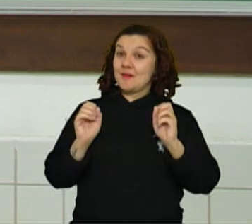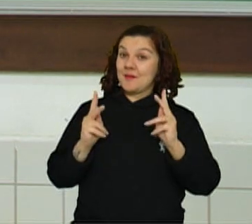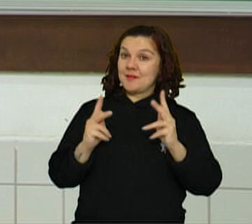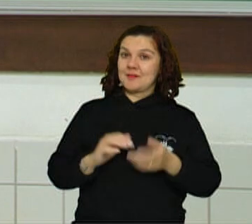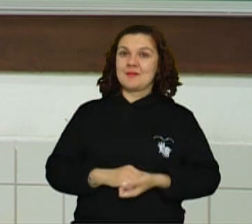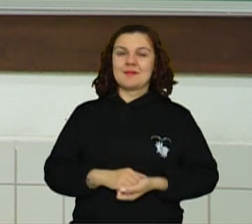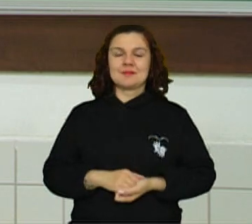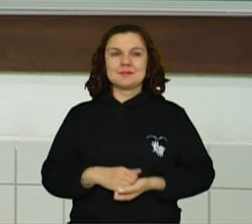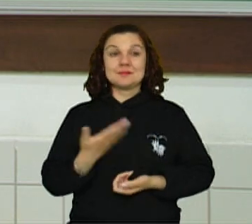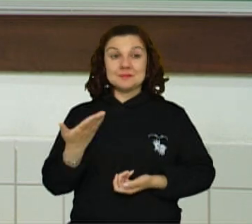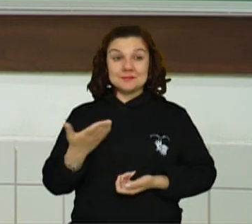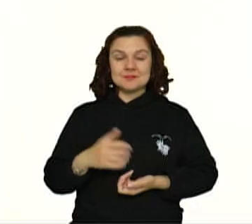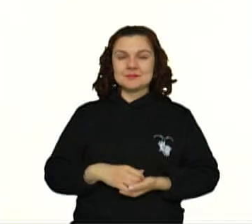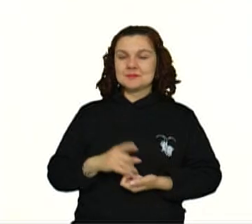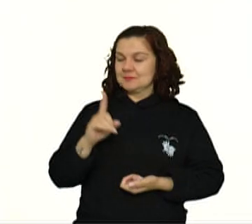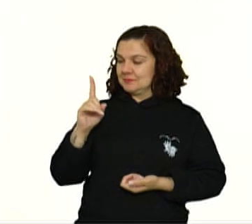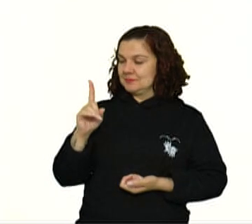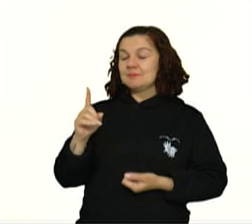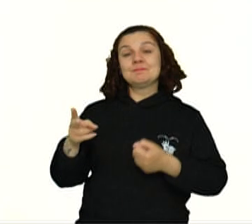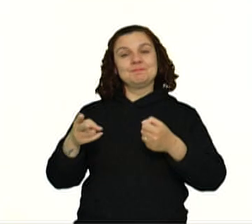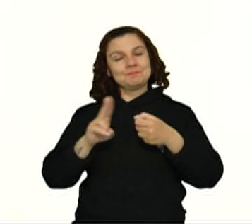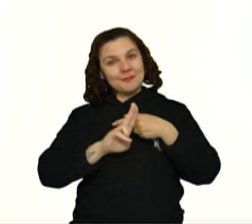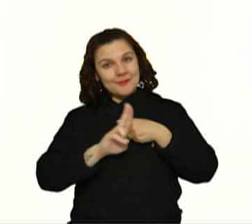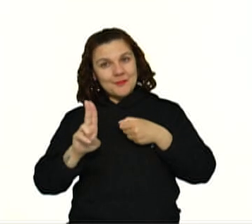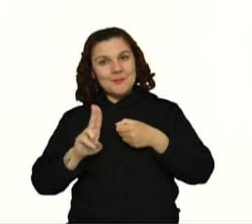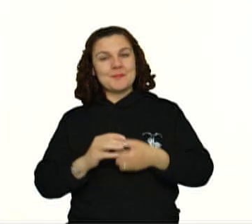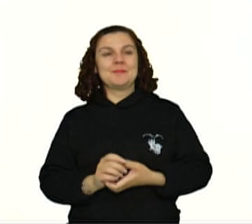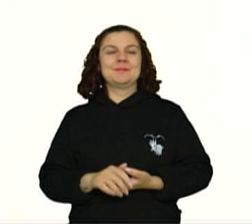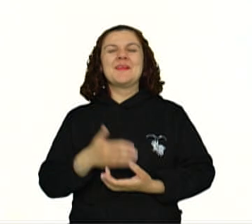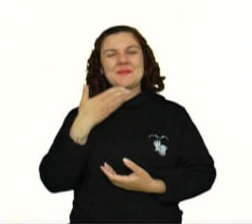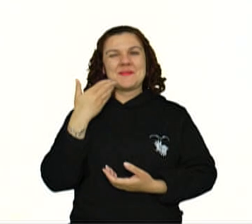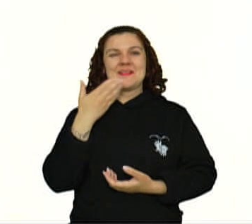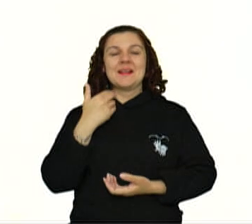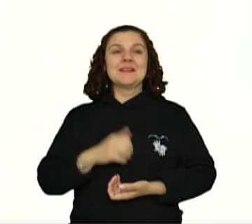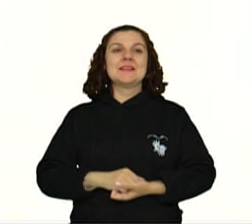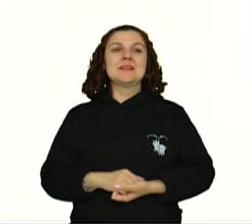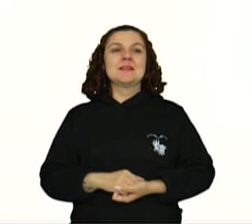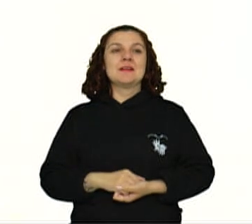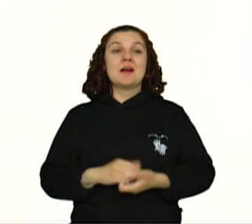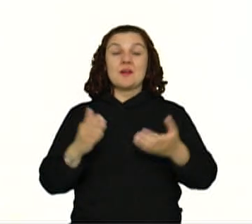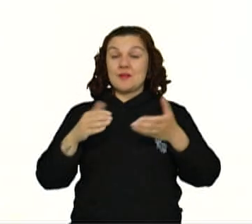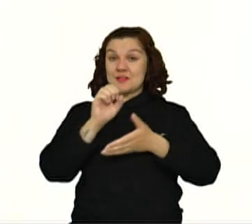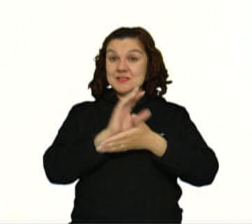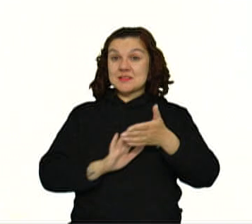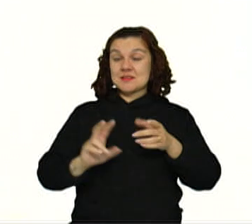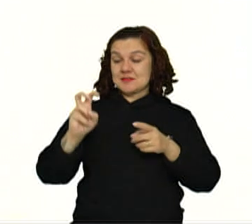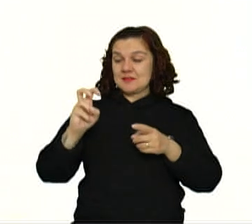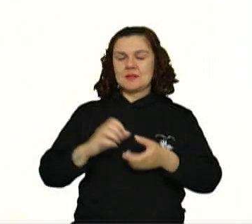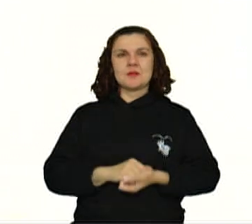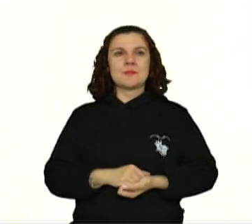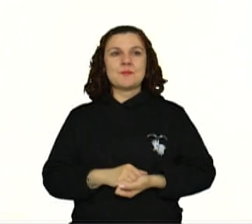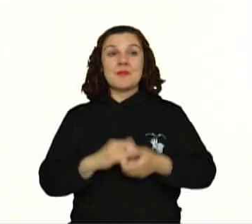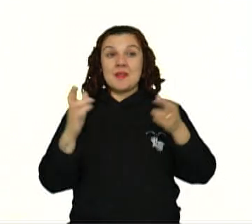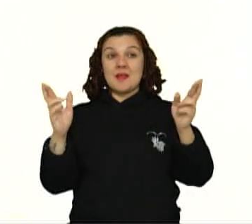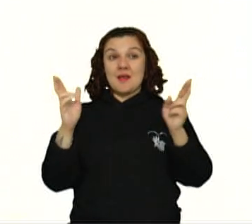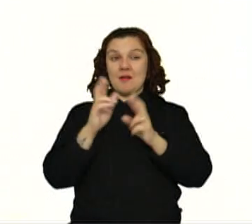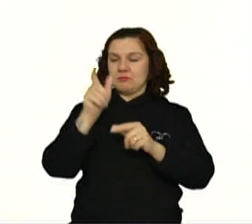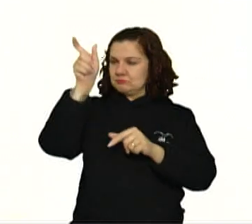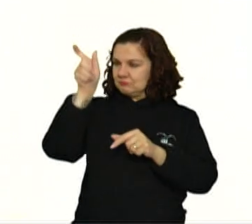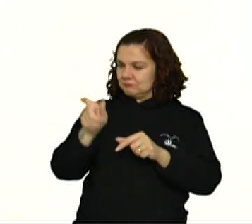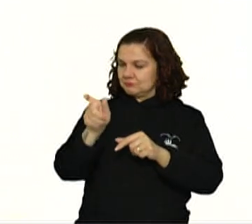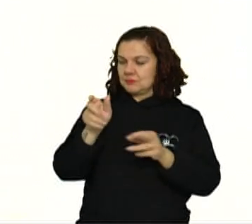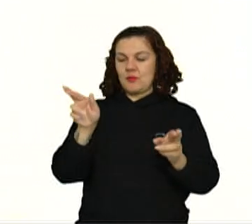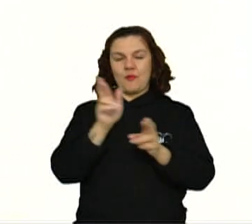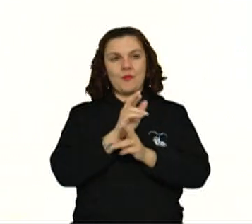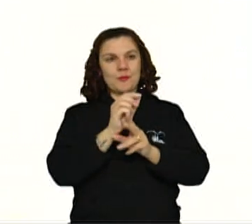Ok, pessoal. Então, lá, nominal, né? Muito facinho, ok? Atividade 5. Relacione as colunas de acordo